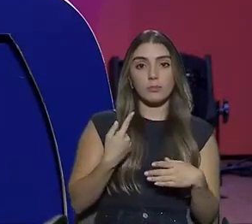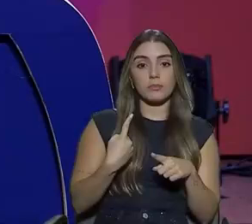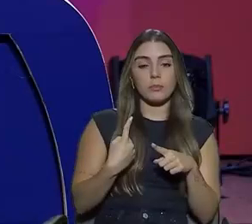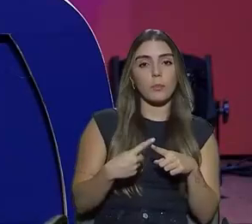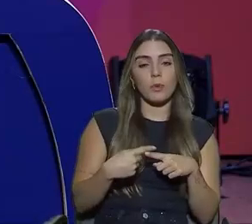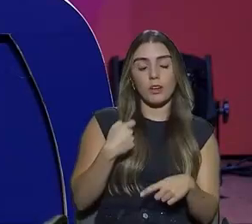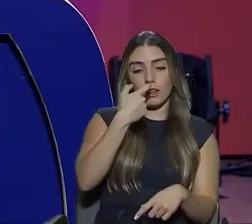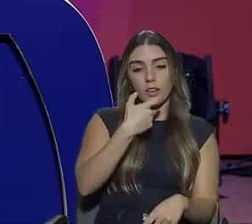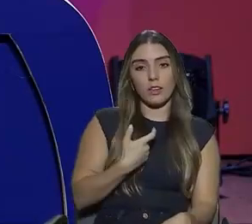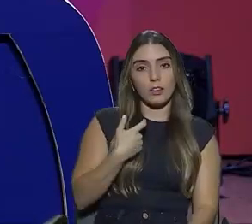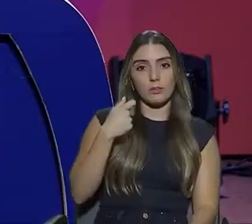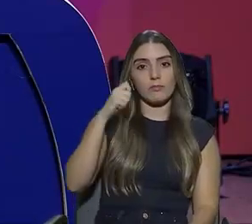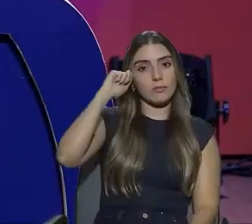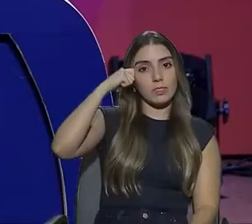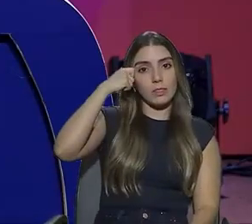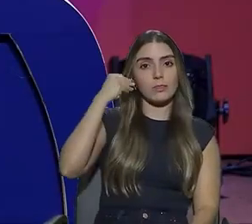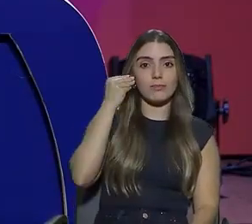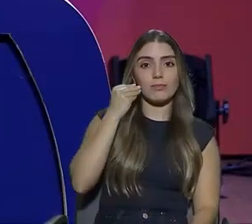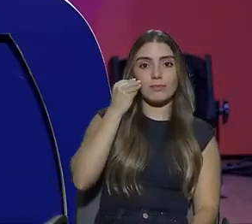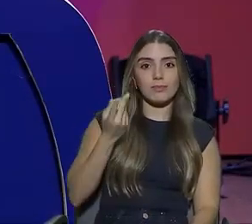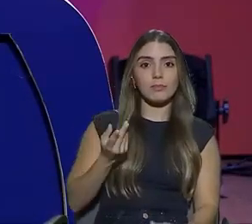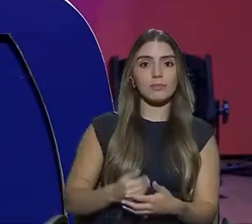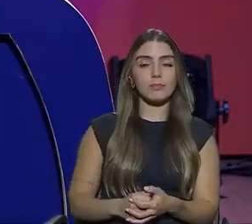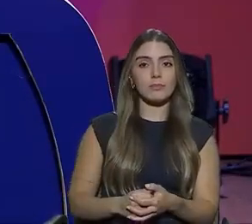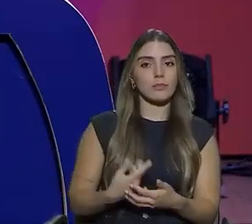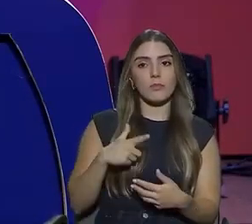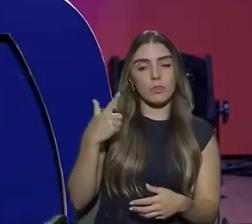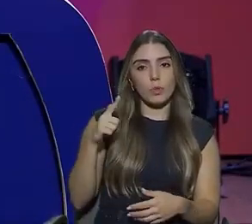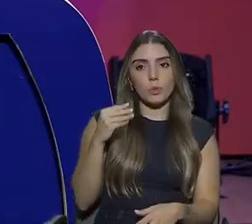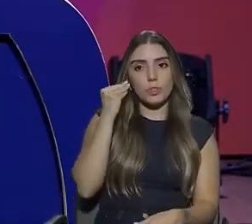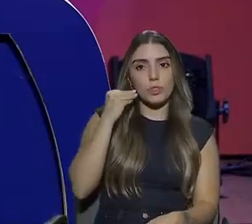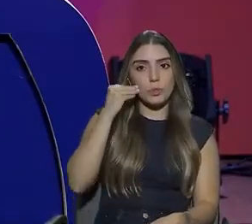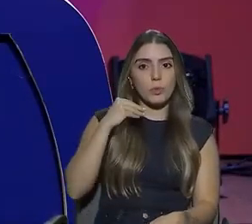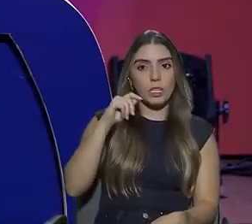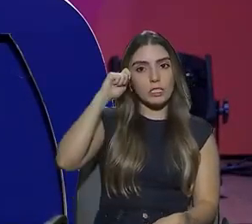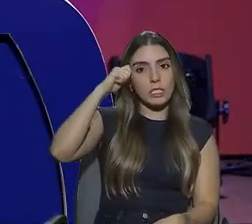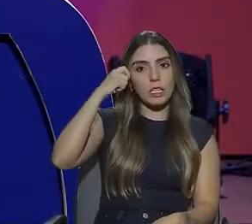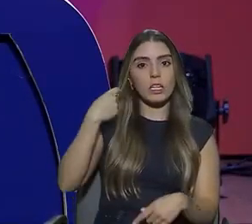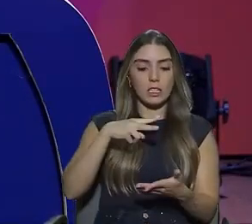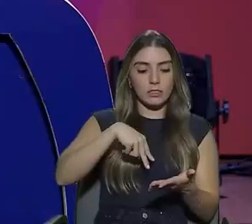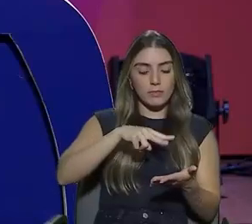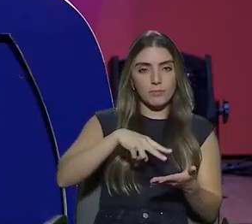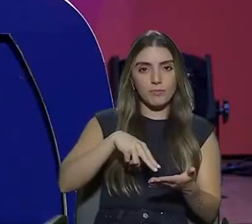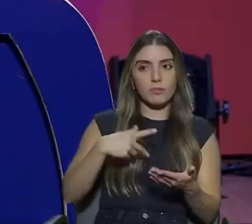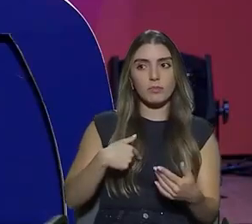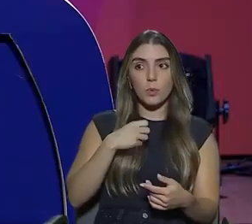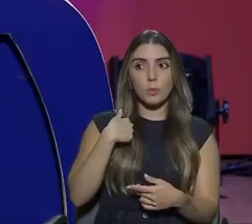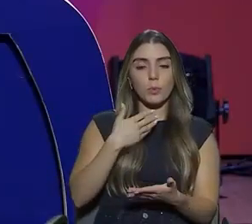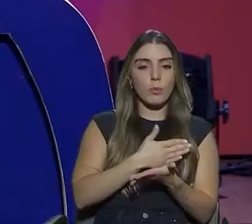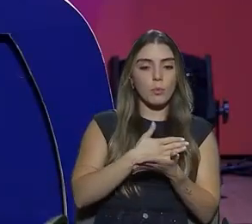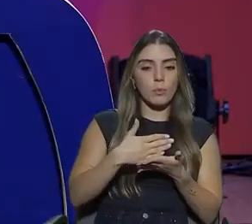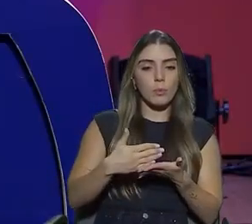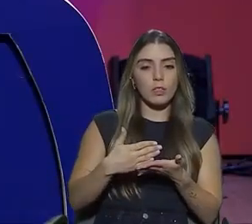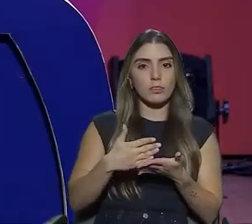experiência como leitor, né? A partir do momento em que eu entendo, isso aí já na vida adulta, chegando próximo dos